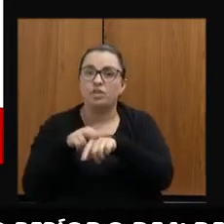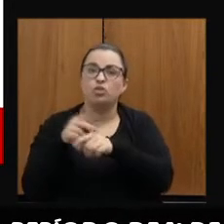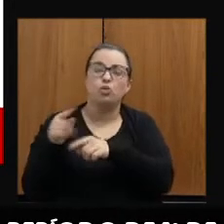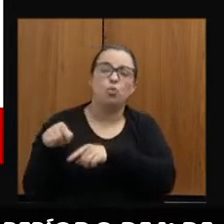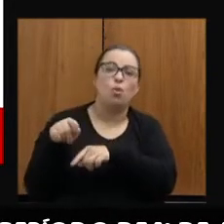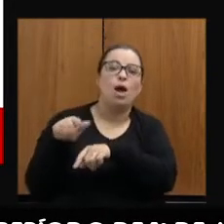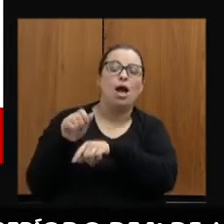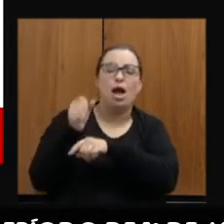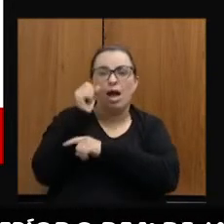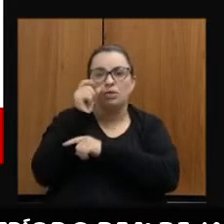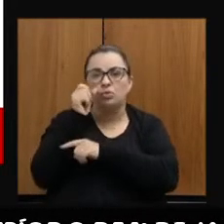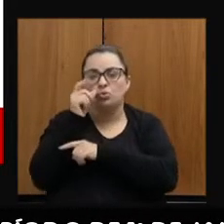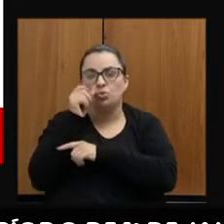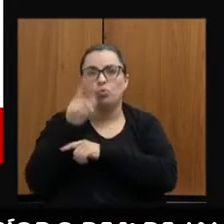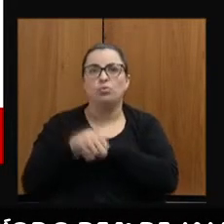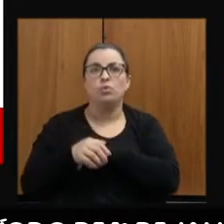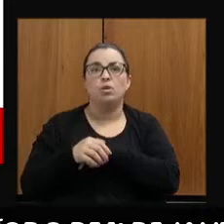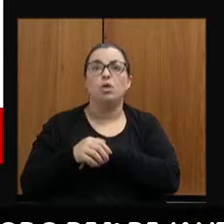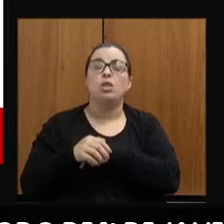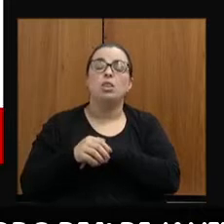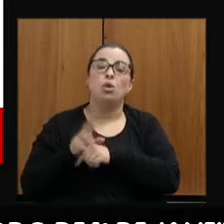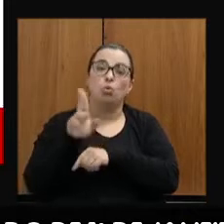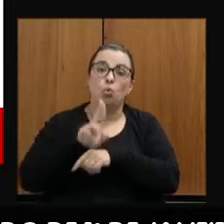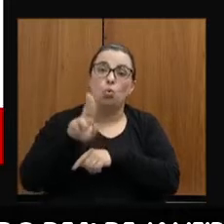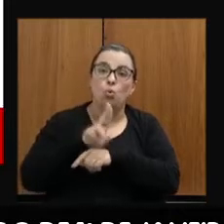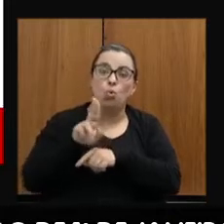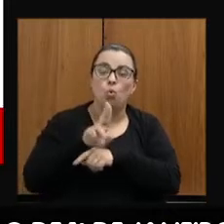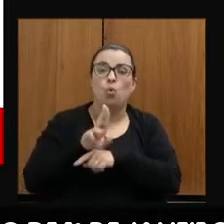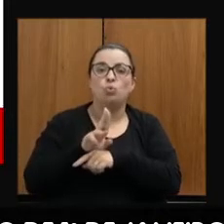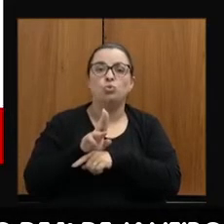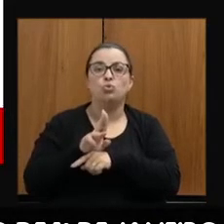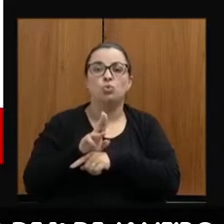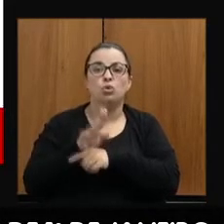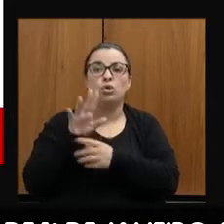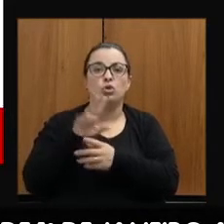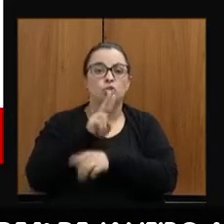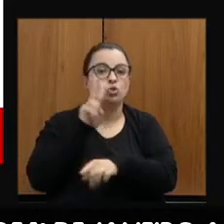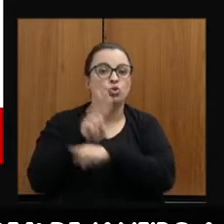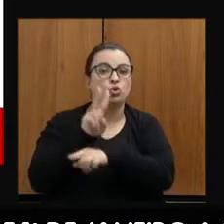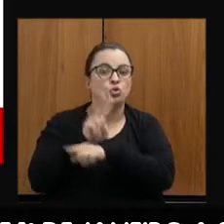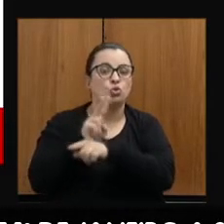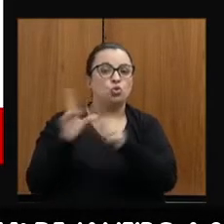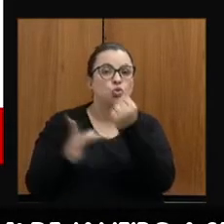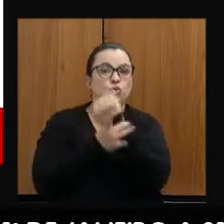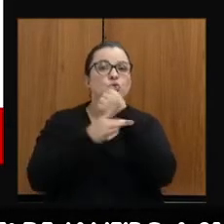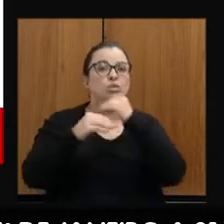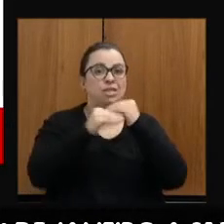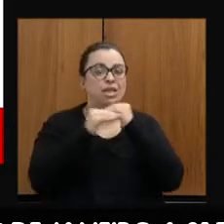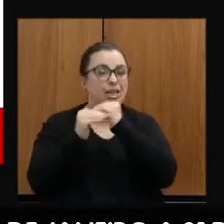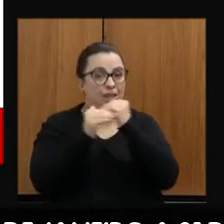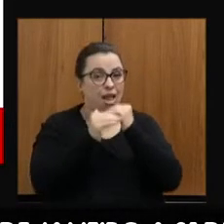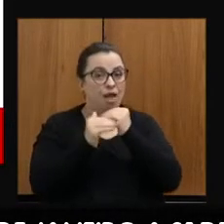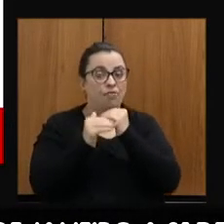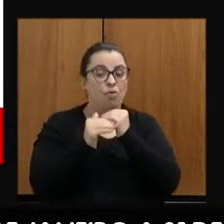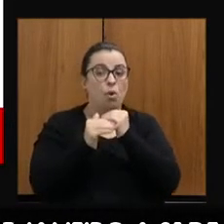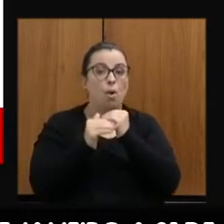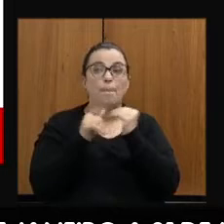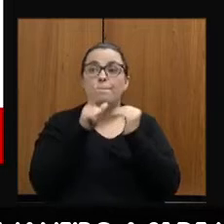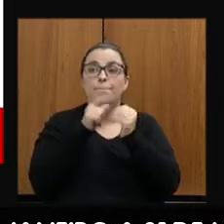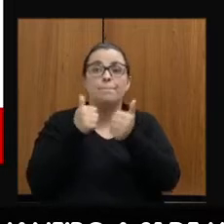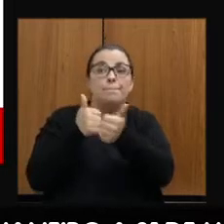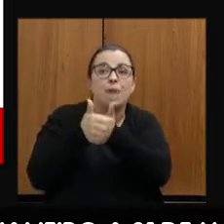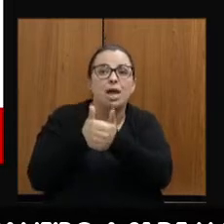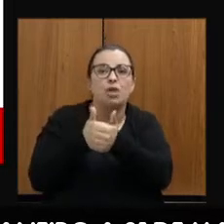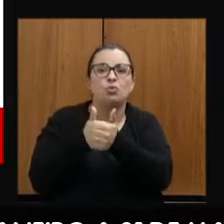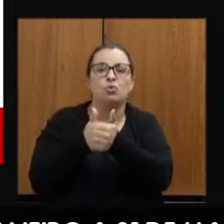um a sustentável das margens do Rodoanel com a proteção dos Mananciais por isso